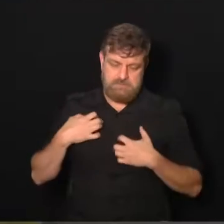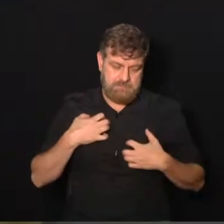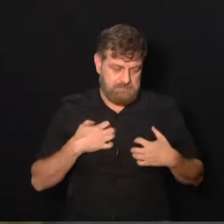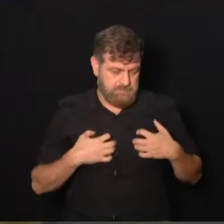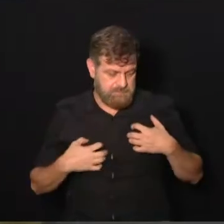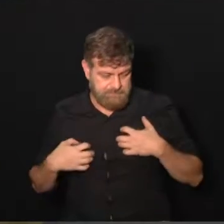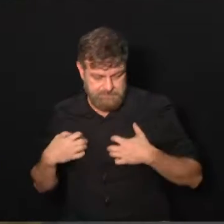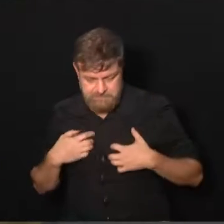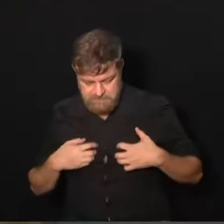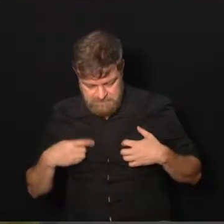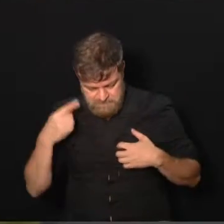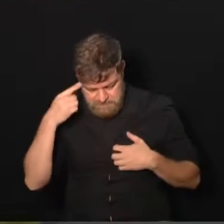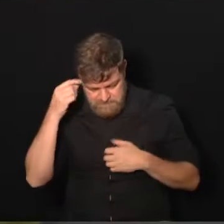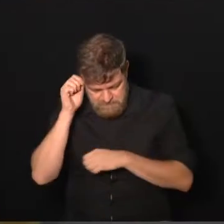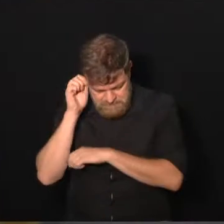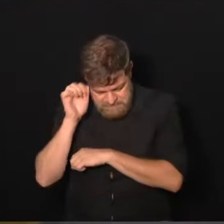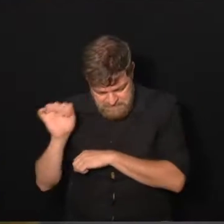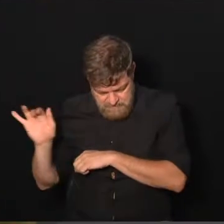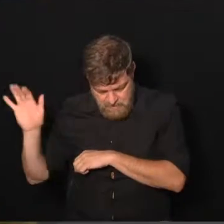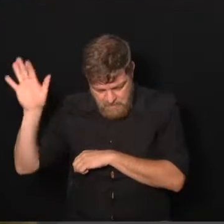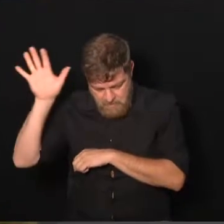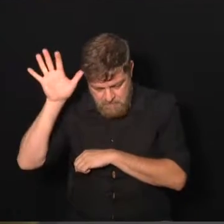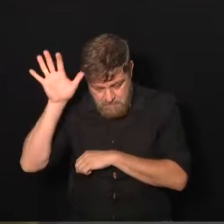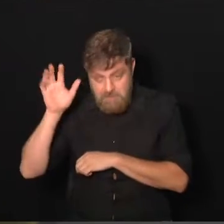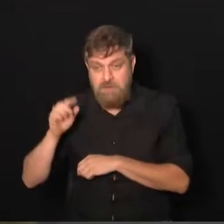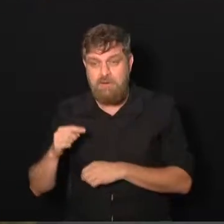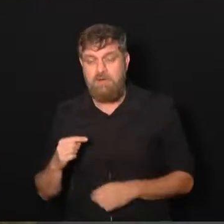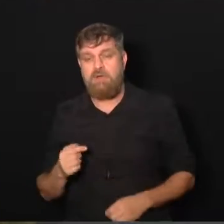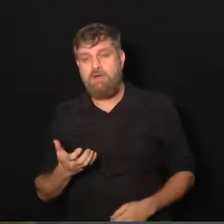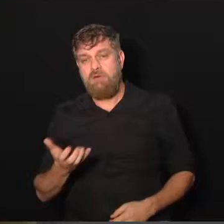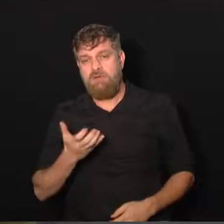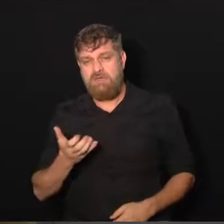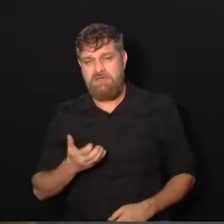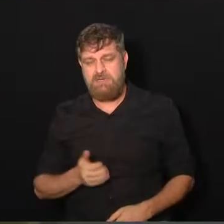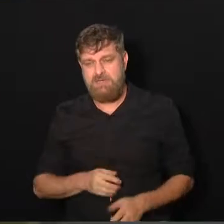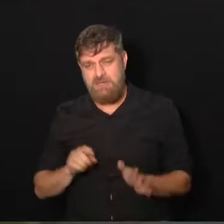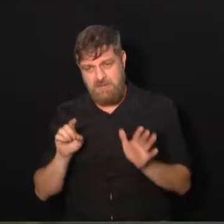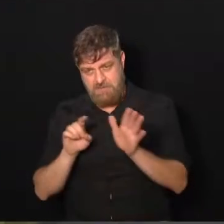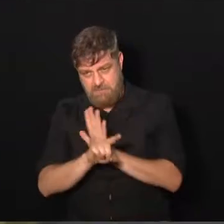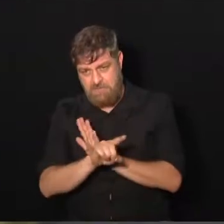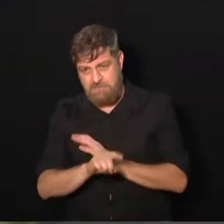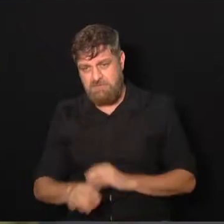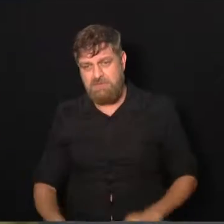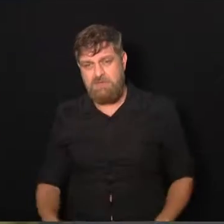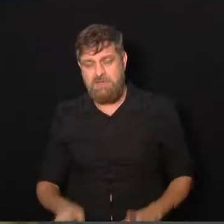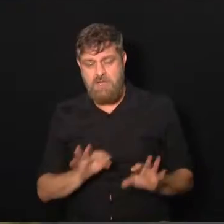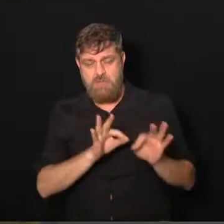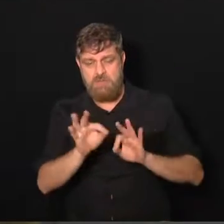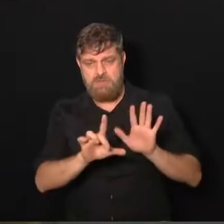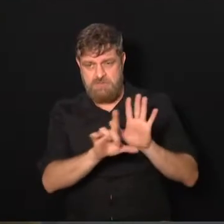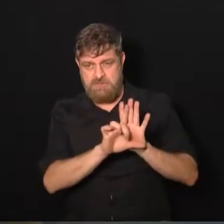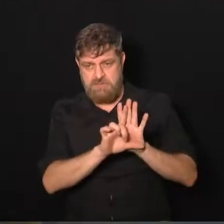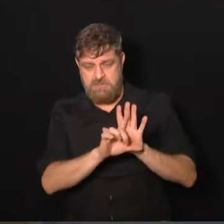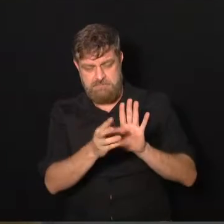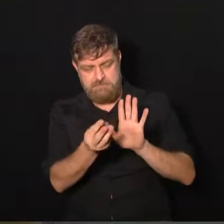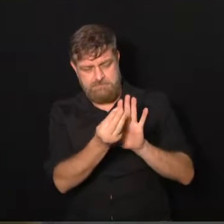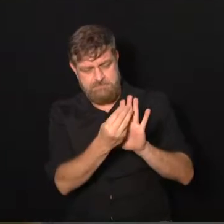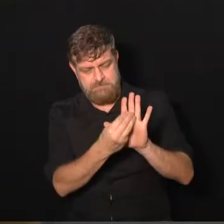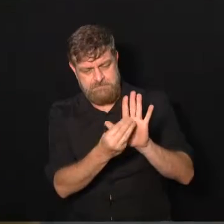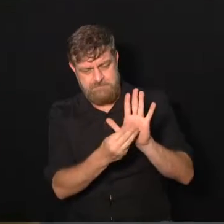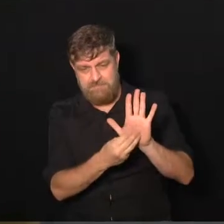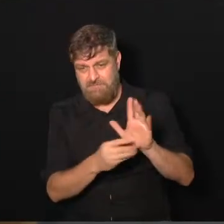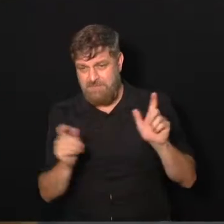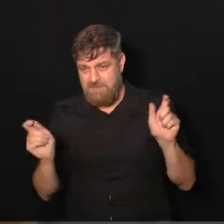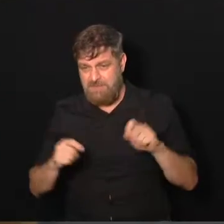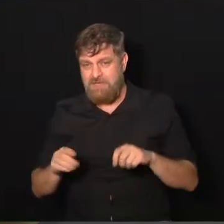na nossa memória. Mas eu gostaria de saber se nesse projeto de lei poderíamos pensar